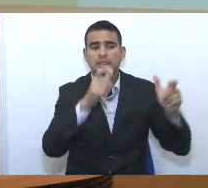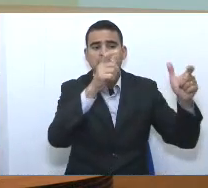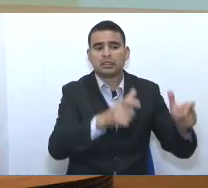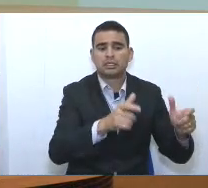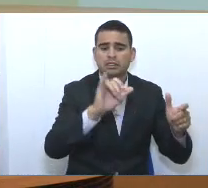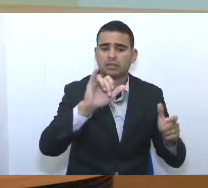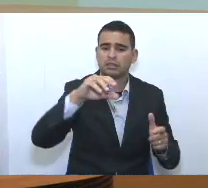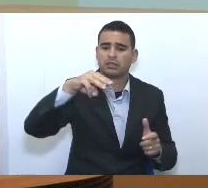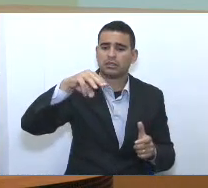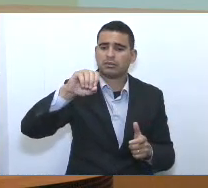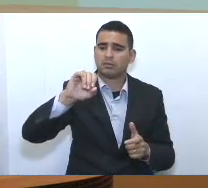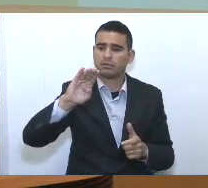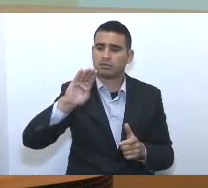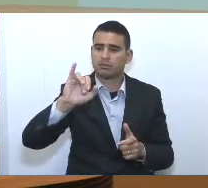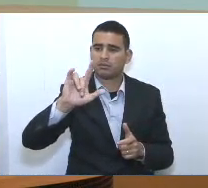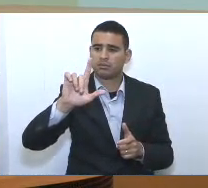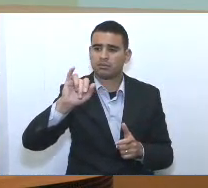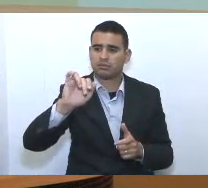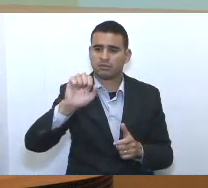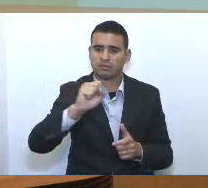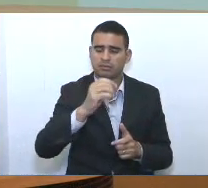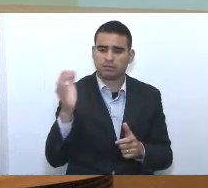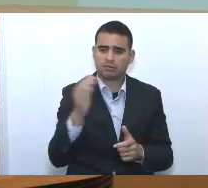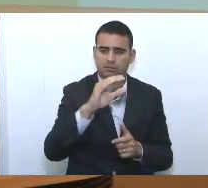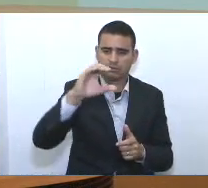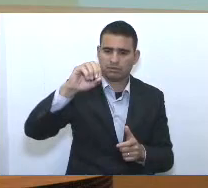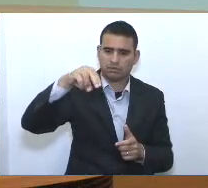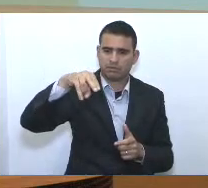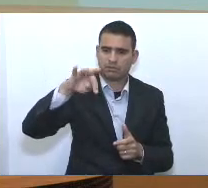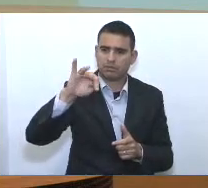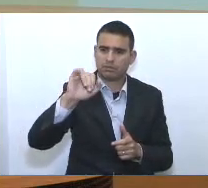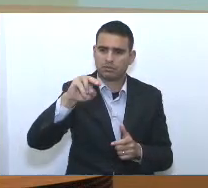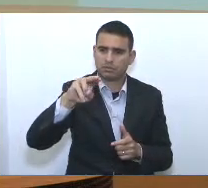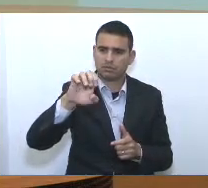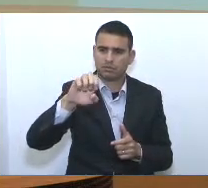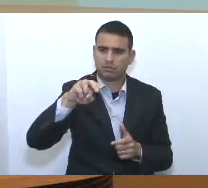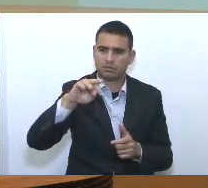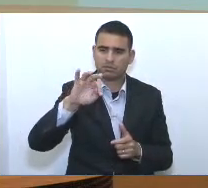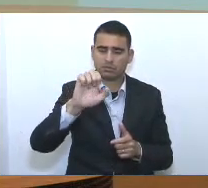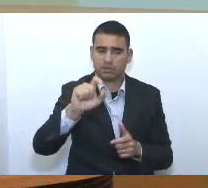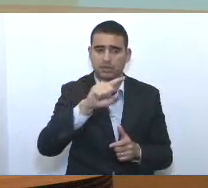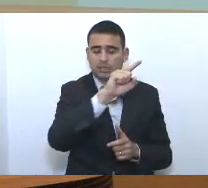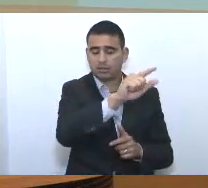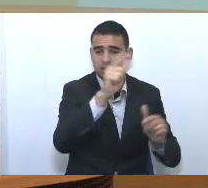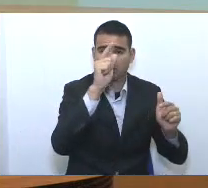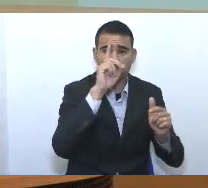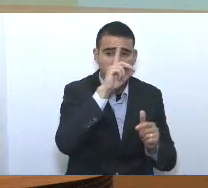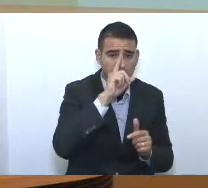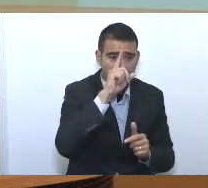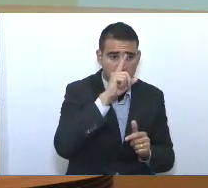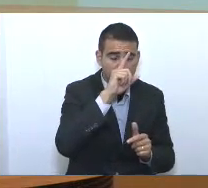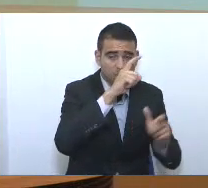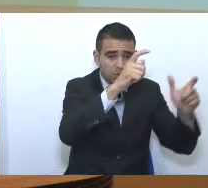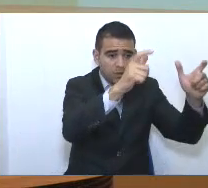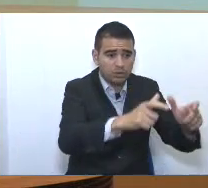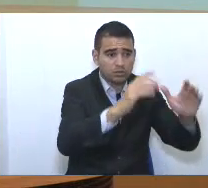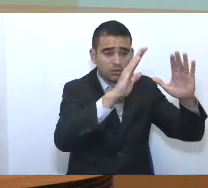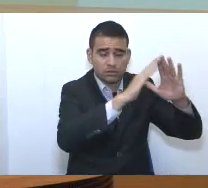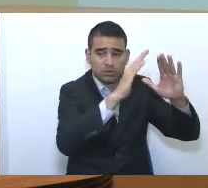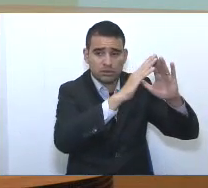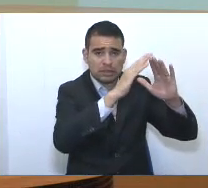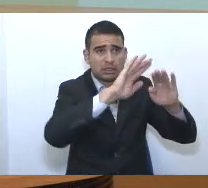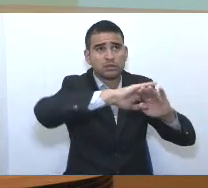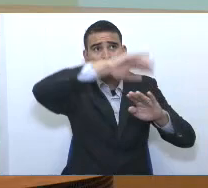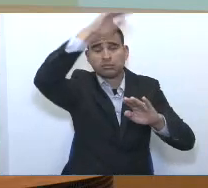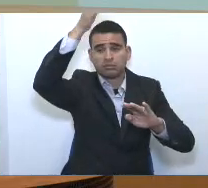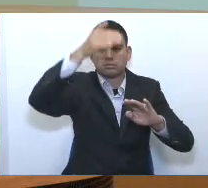algumas pessoas vão ter que ser retiradas, porque tem área de risco, manancial, tem o rio, estão em cima do rio, estão em cima do morro, mas nós